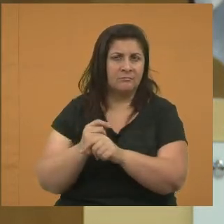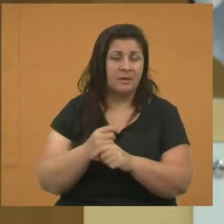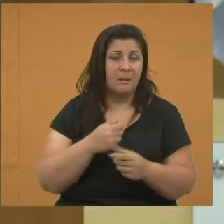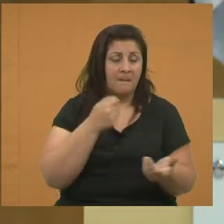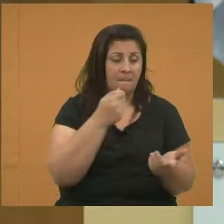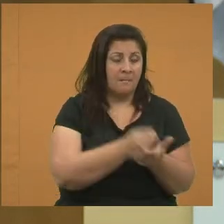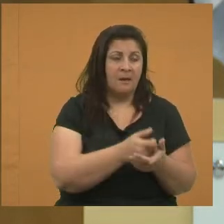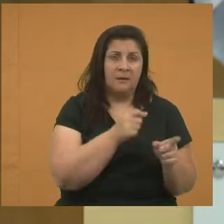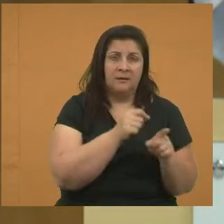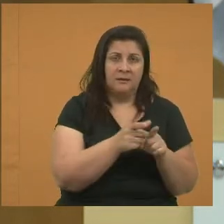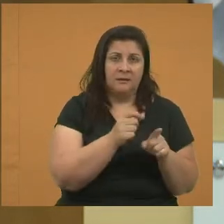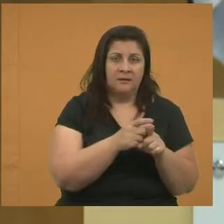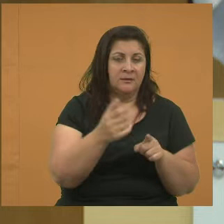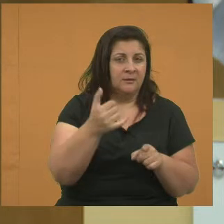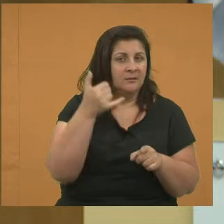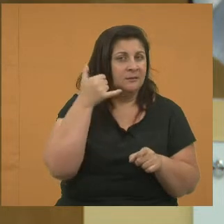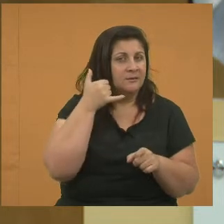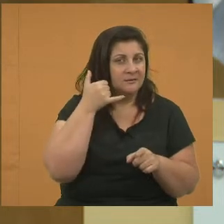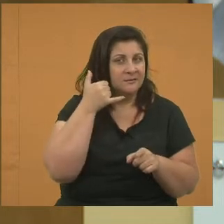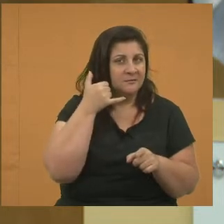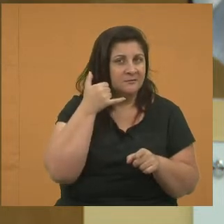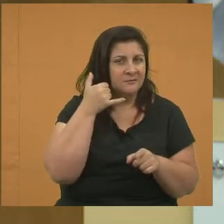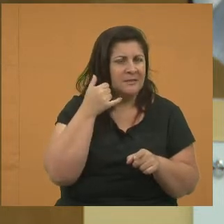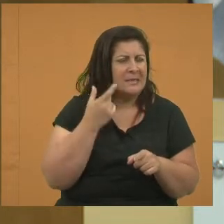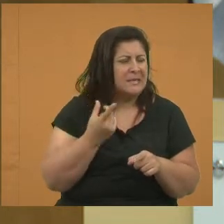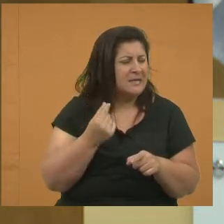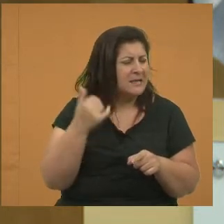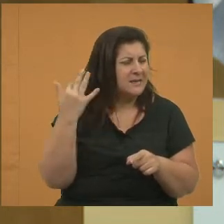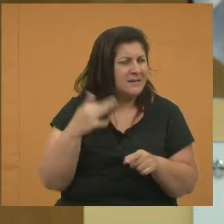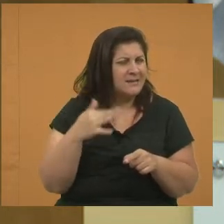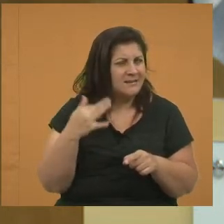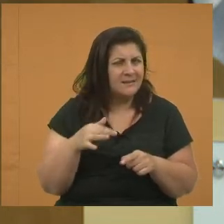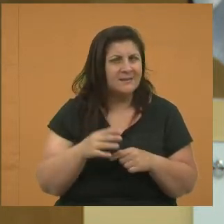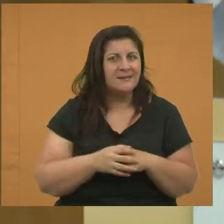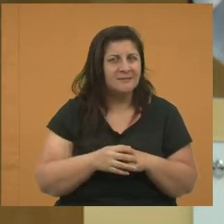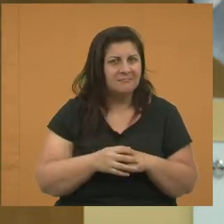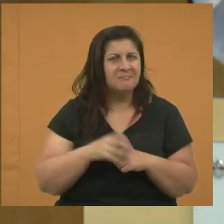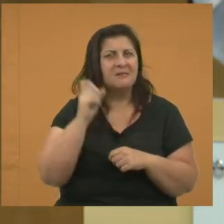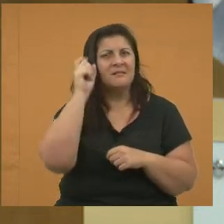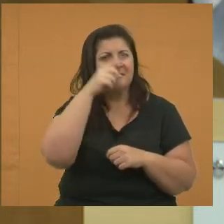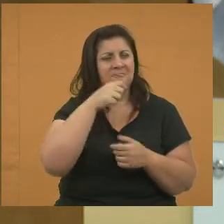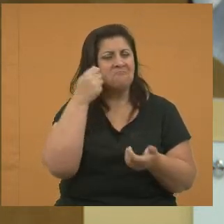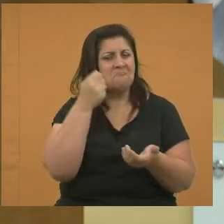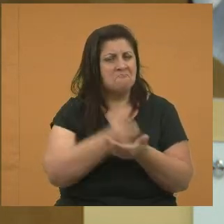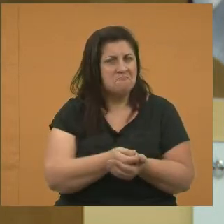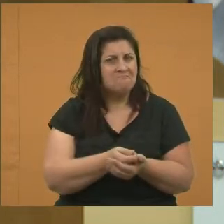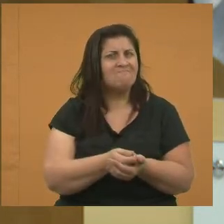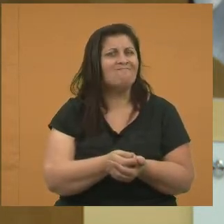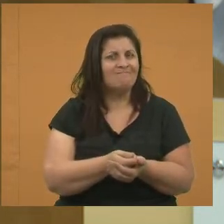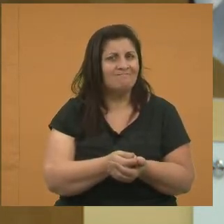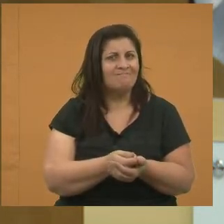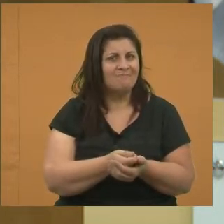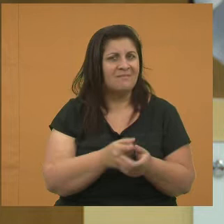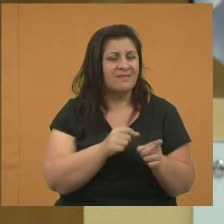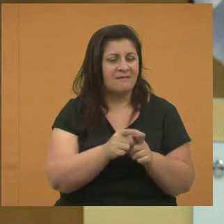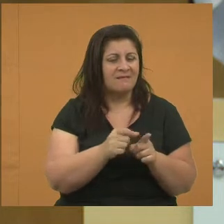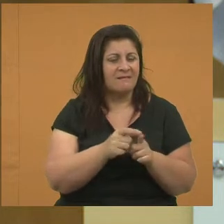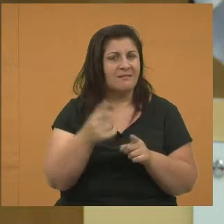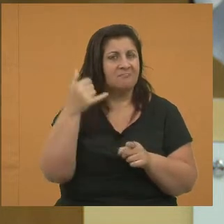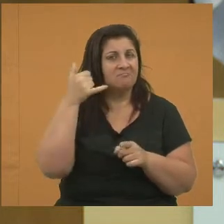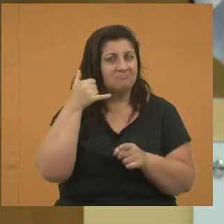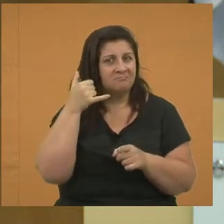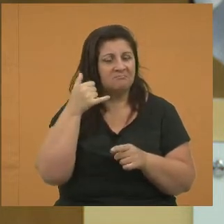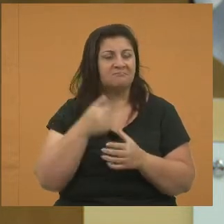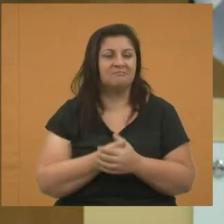telefone, Edgar Sazak, era muito caro. Era difícil de pagar o aluguel do telefone. Existia um